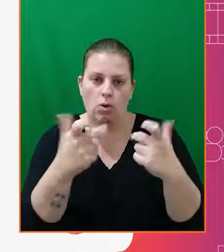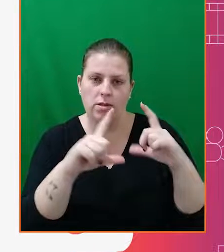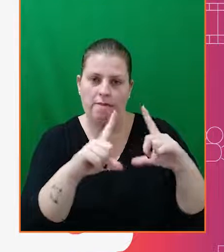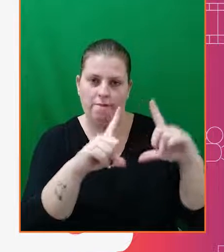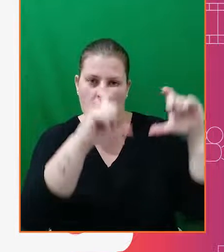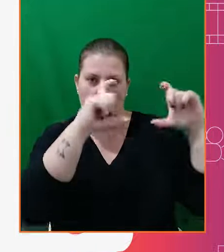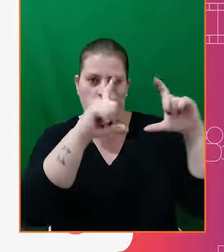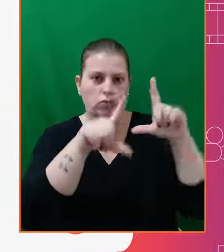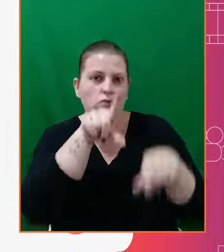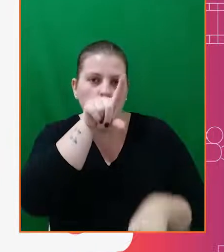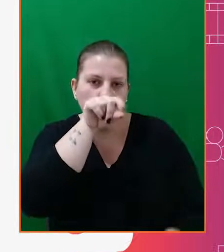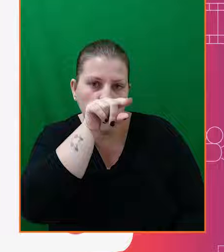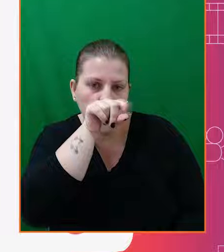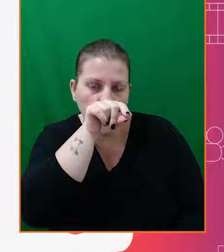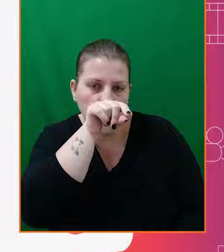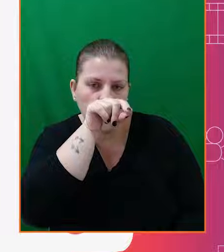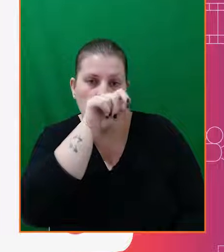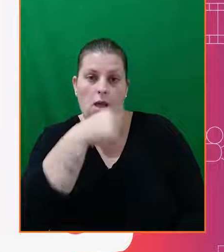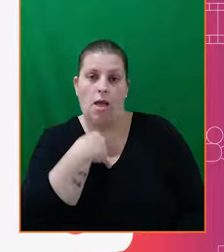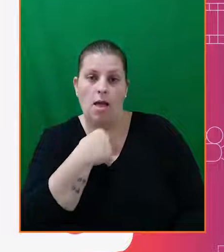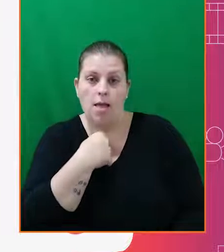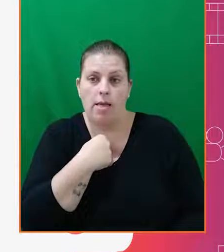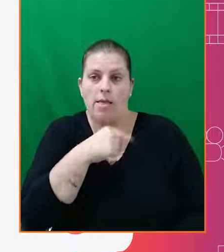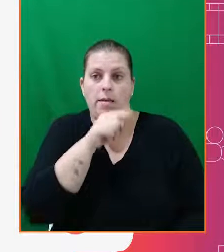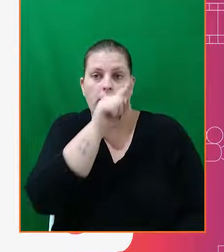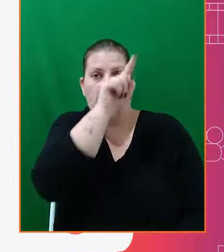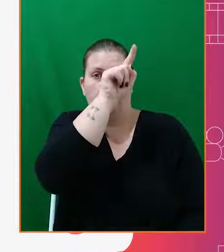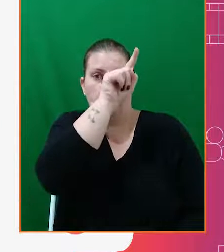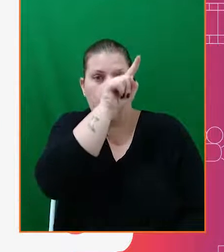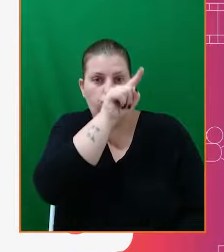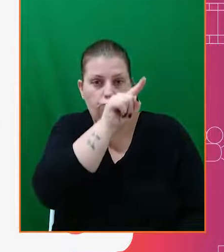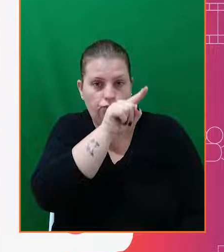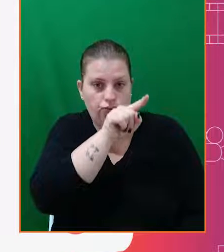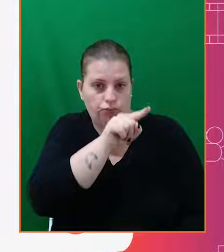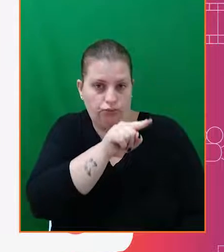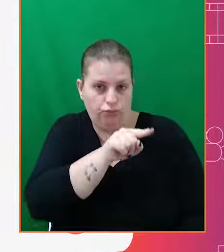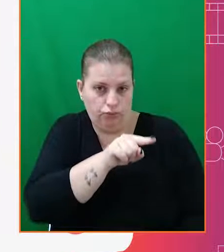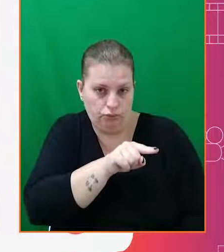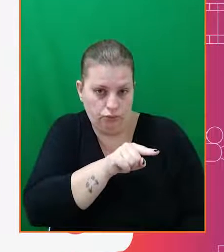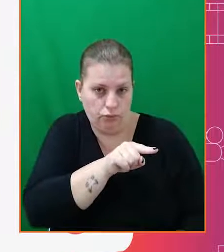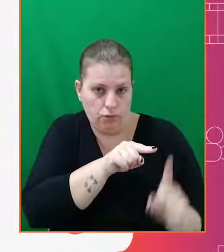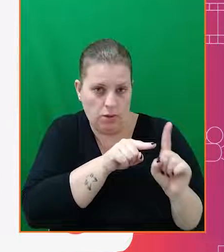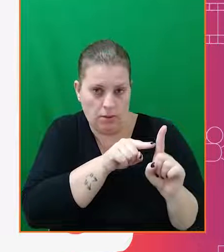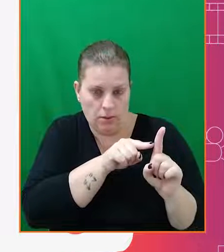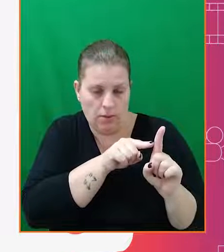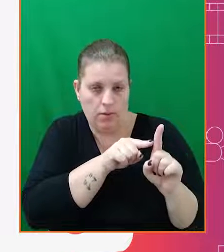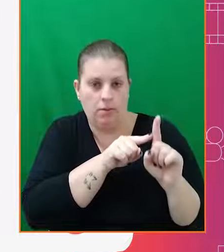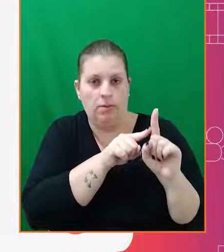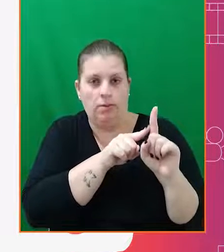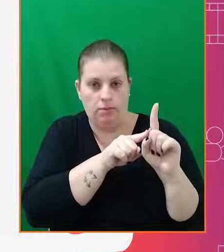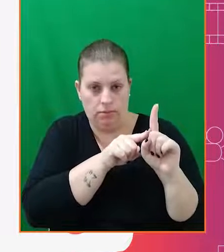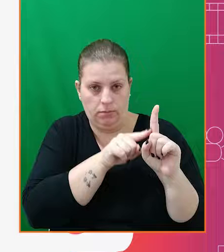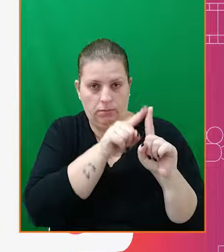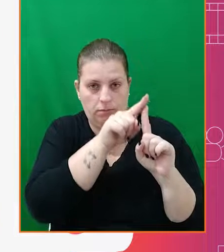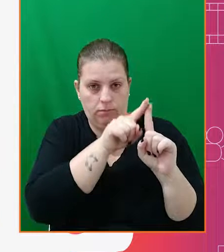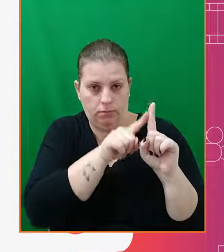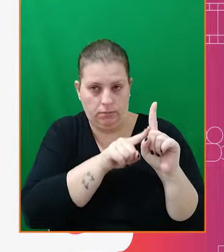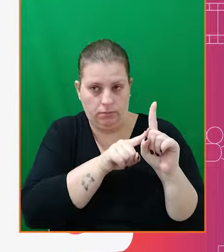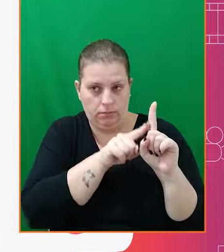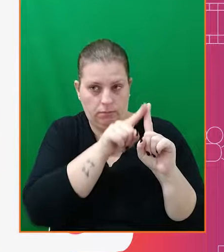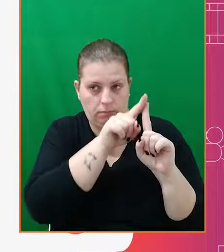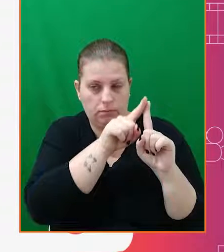mesmos padrões da imagem. Então, eu marquei tanto a vertical segundo essa imagem de